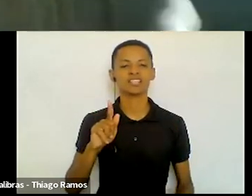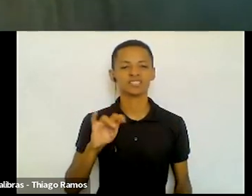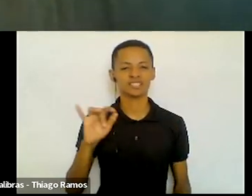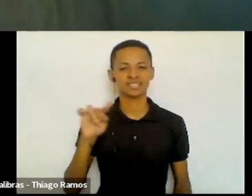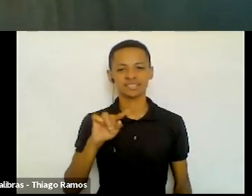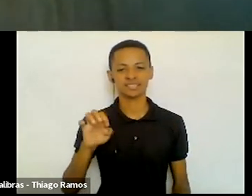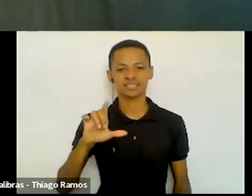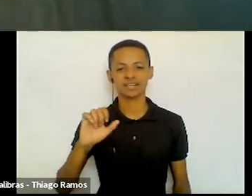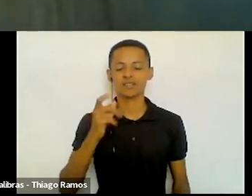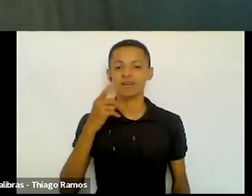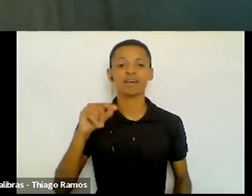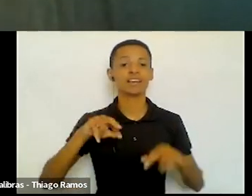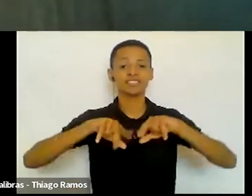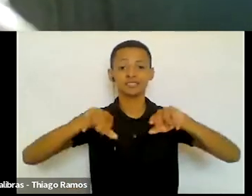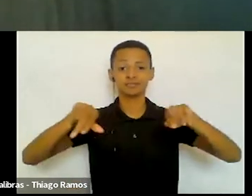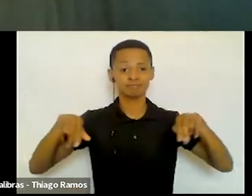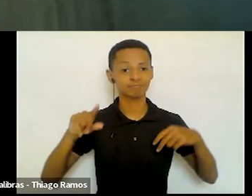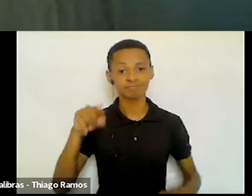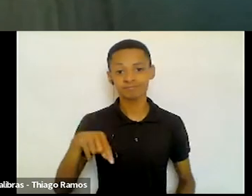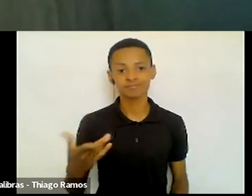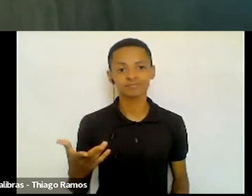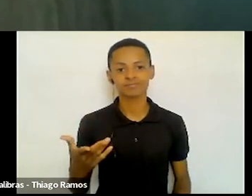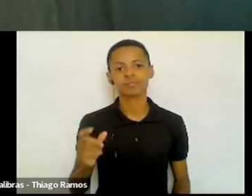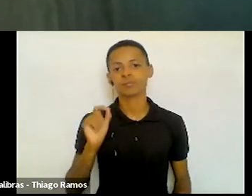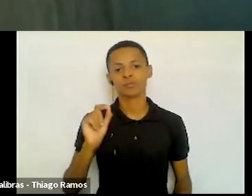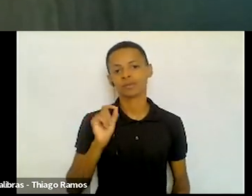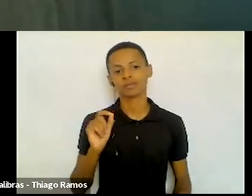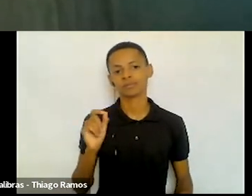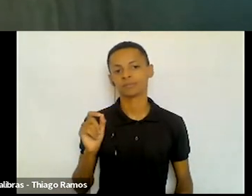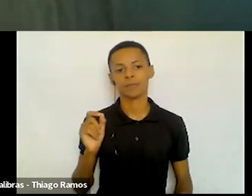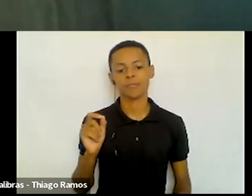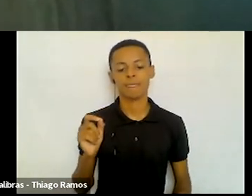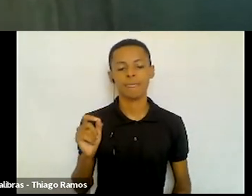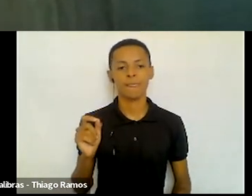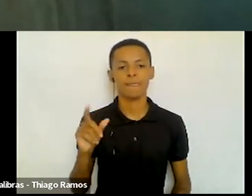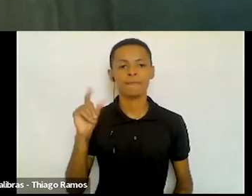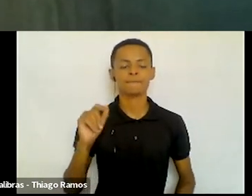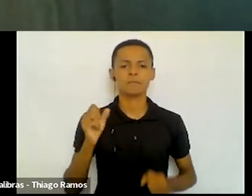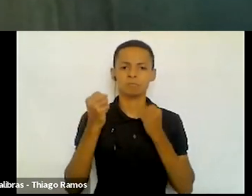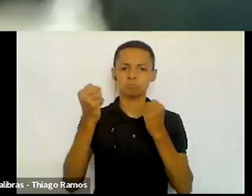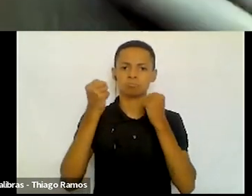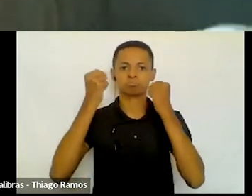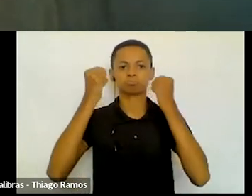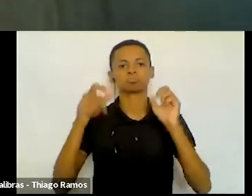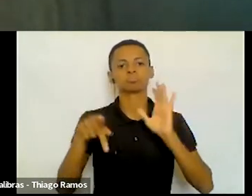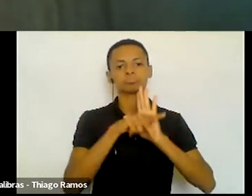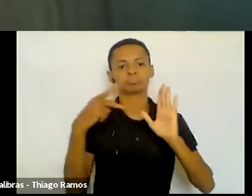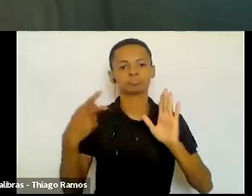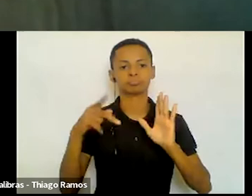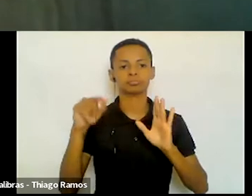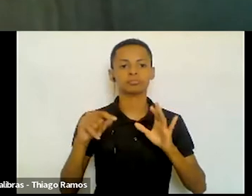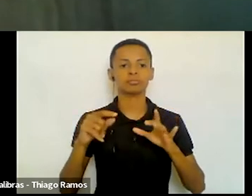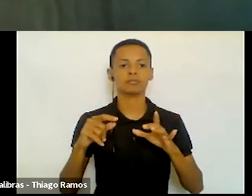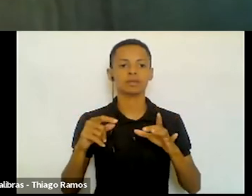essa diversidade. O que tem, né, eu acho que de potente, né, nessa contranarrativa